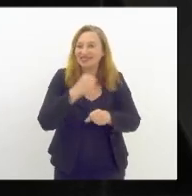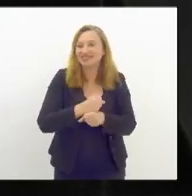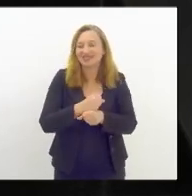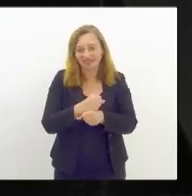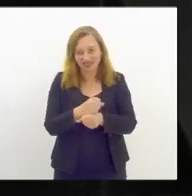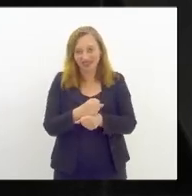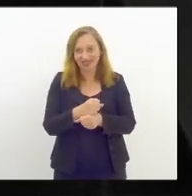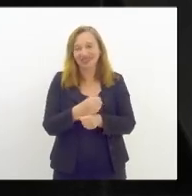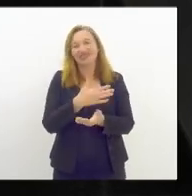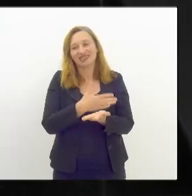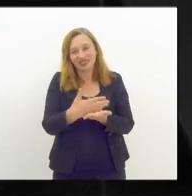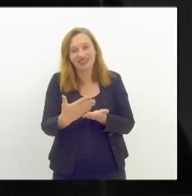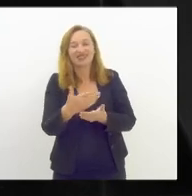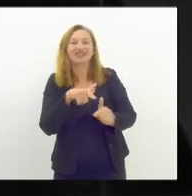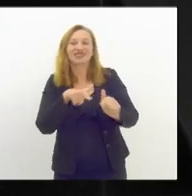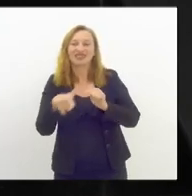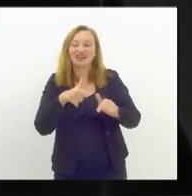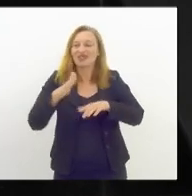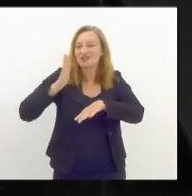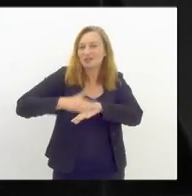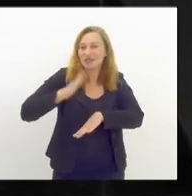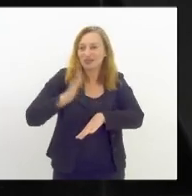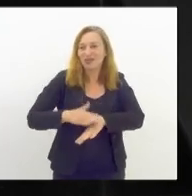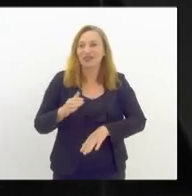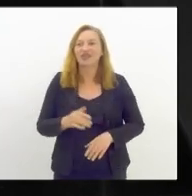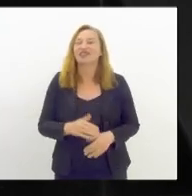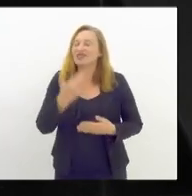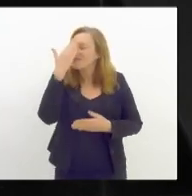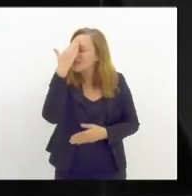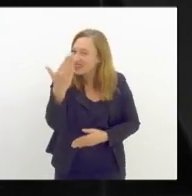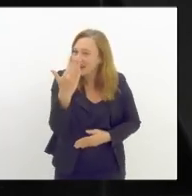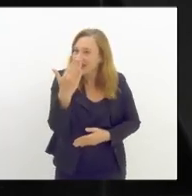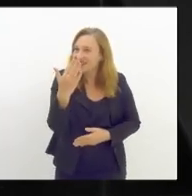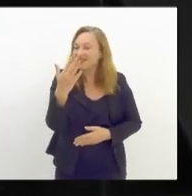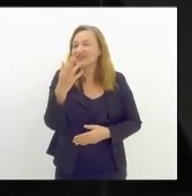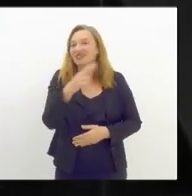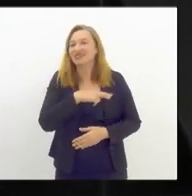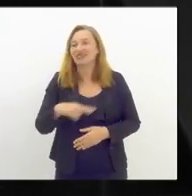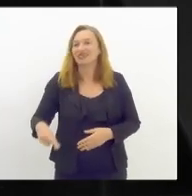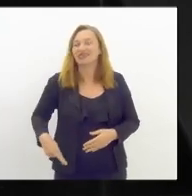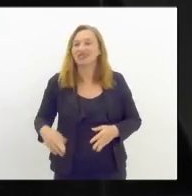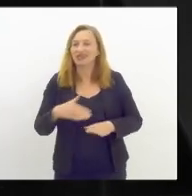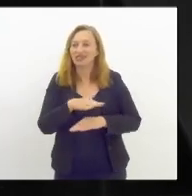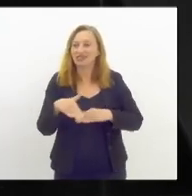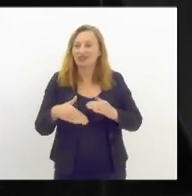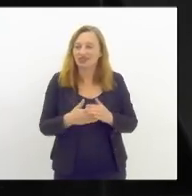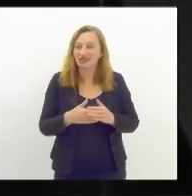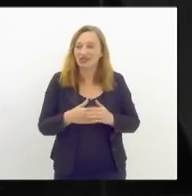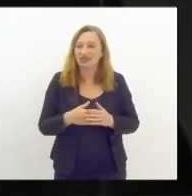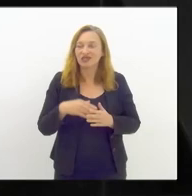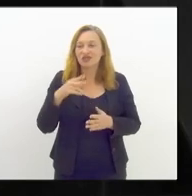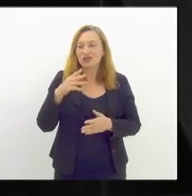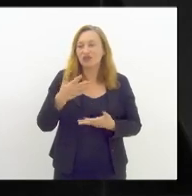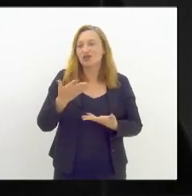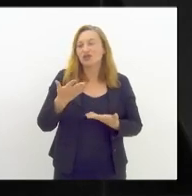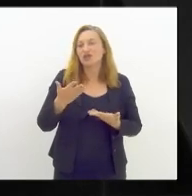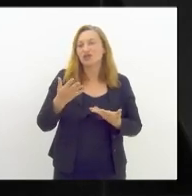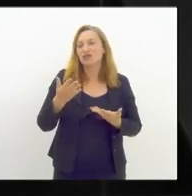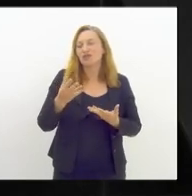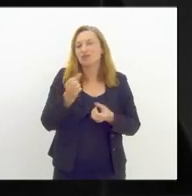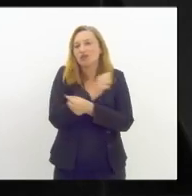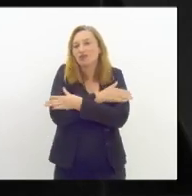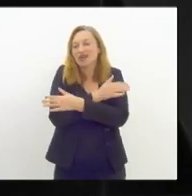pleito trabalhando cada vez mais obrigado republicanos e republicanas um forte Beijo e